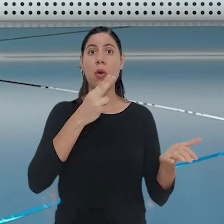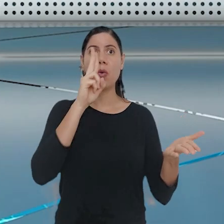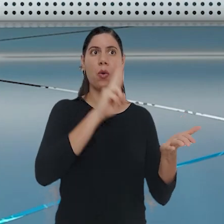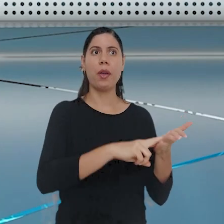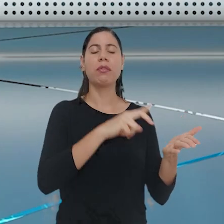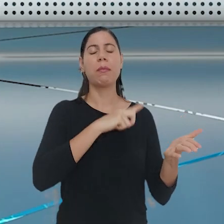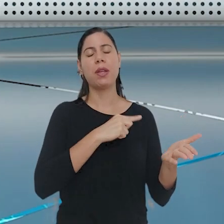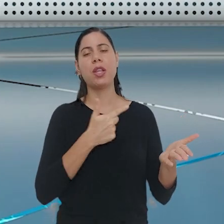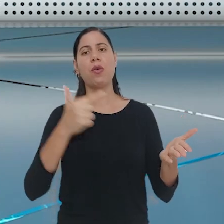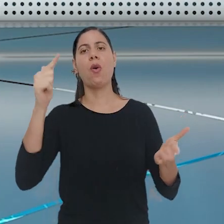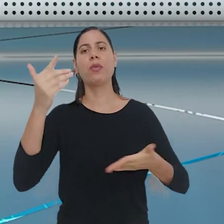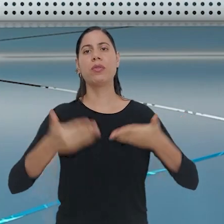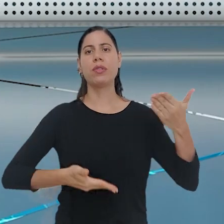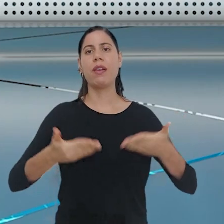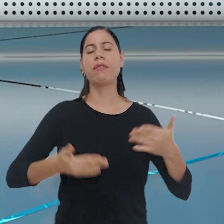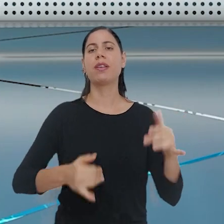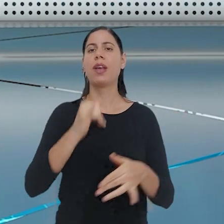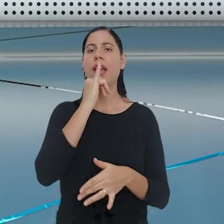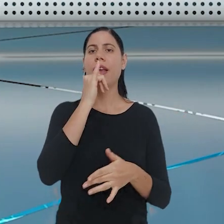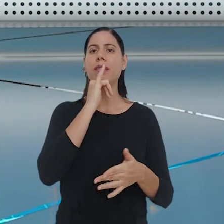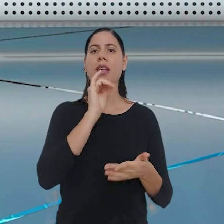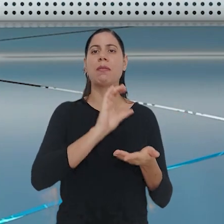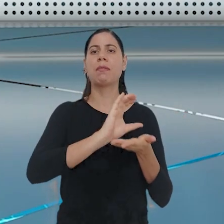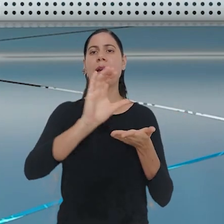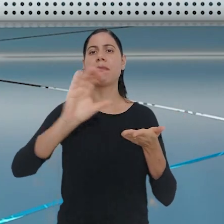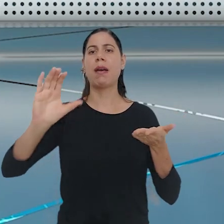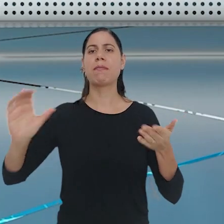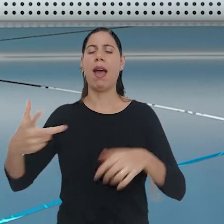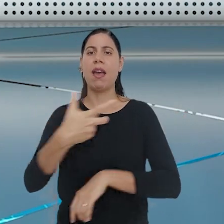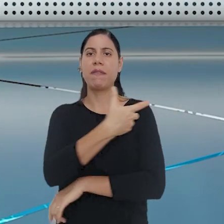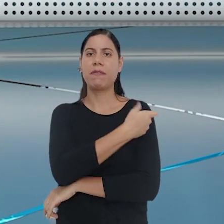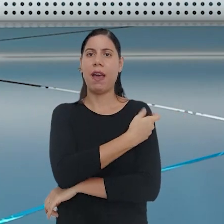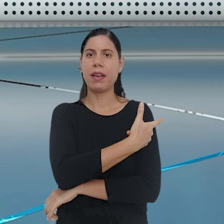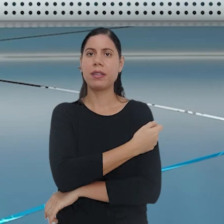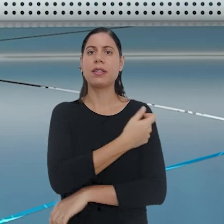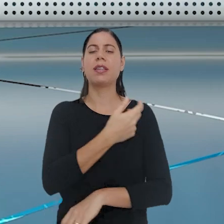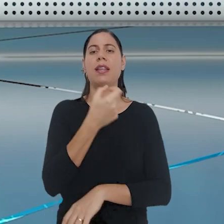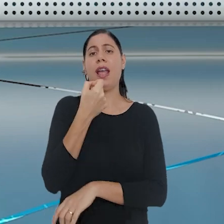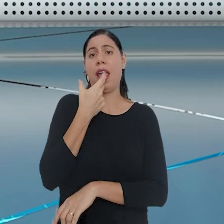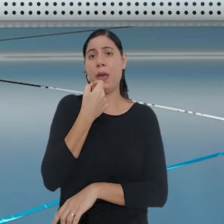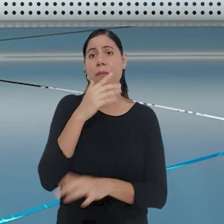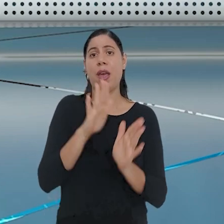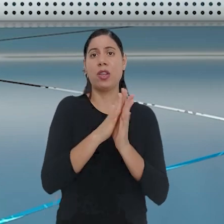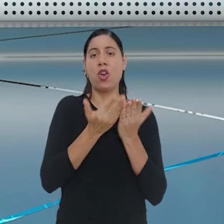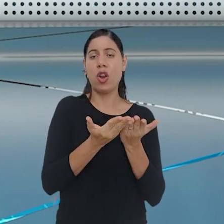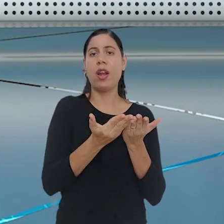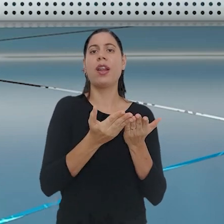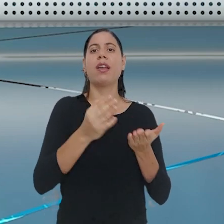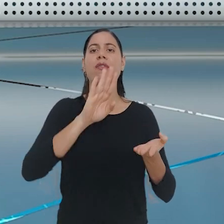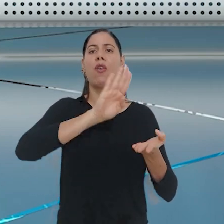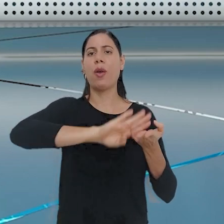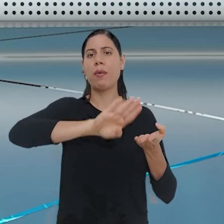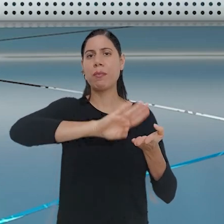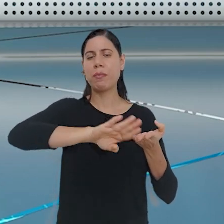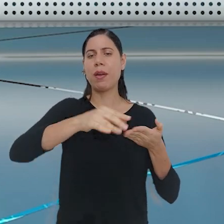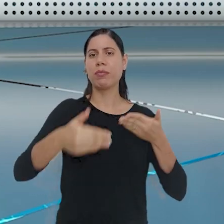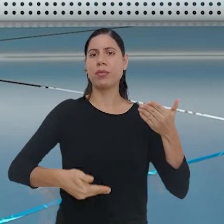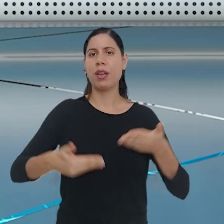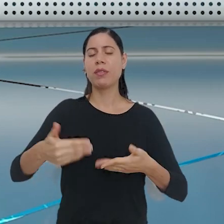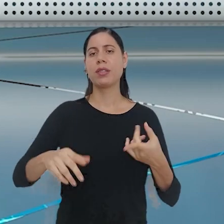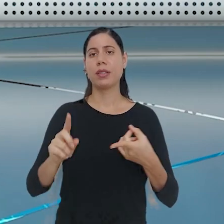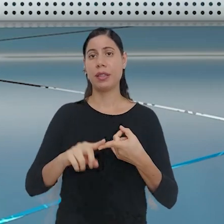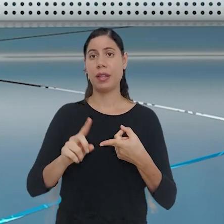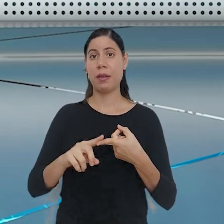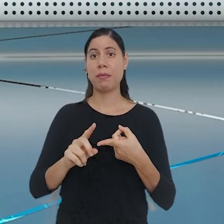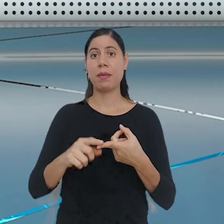prestam outros serviços, como a distribuição de vacinas, remédios e livros didáticos e serviços bancários. Na